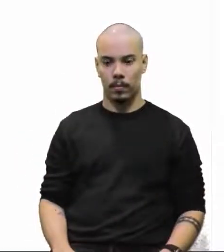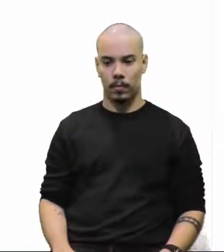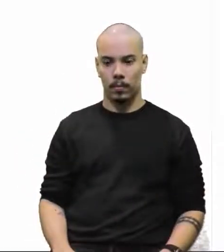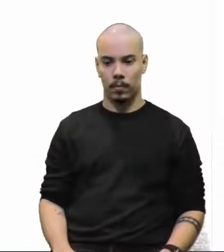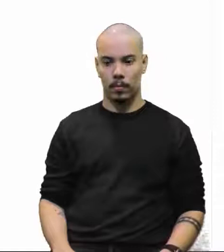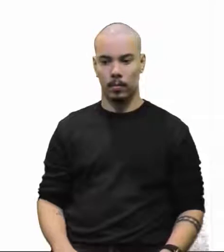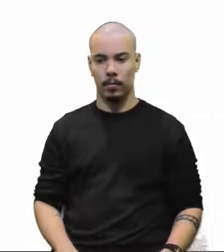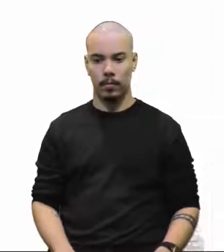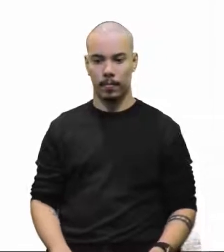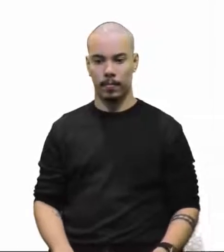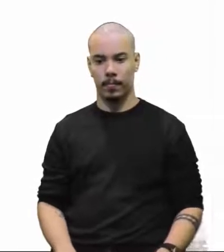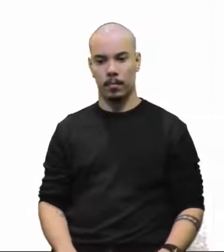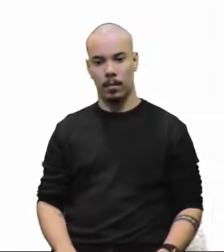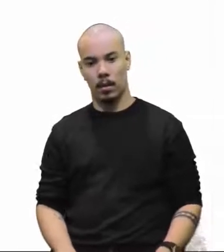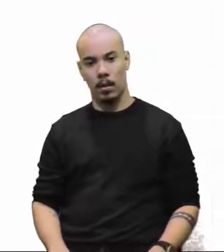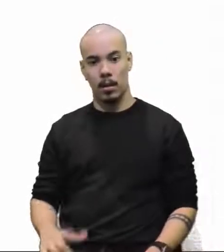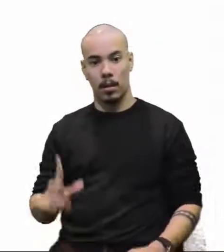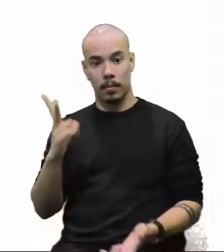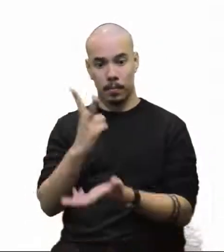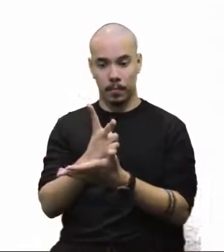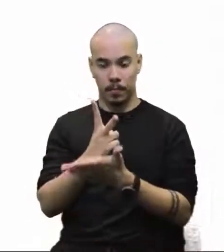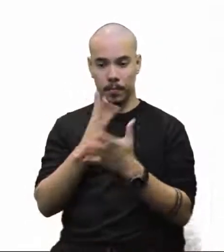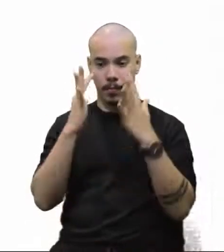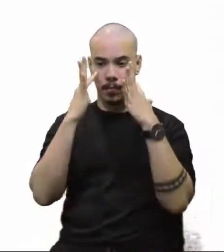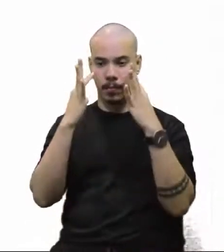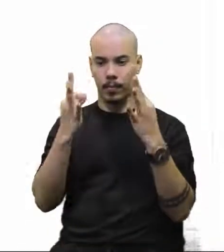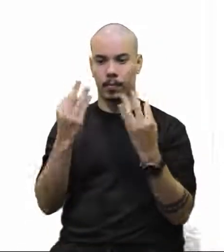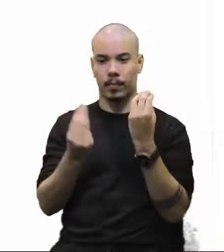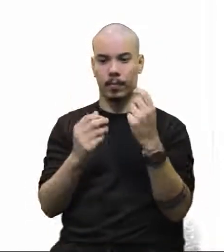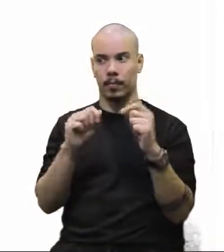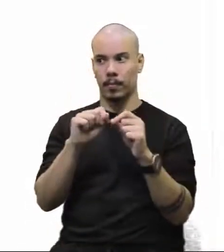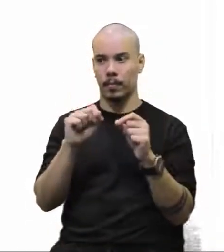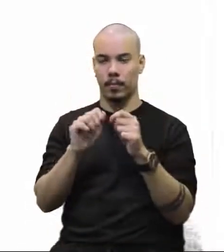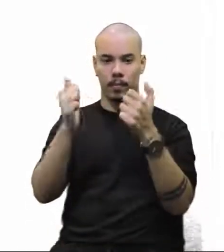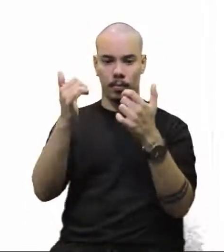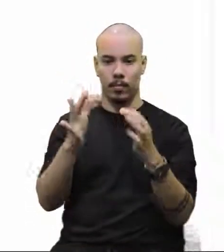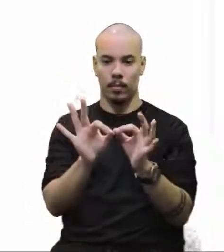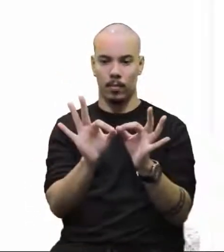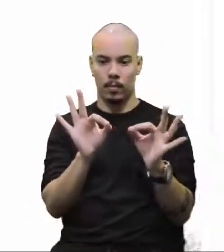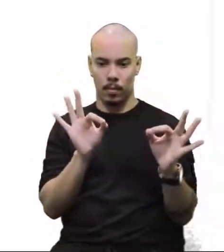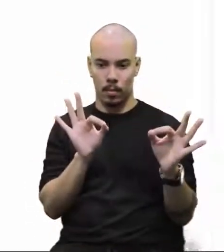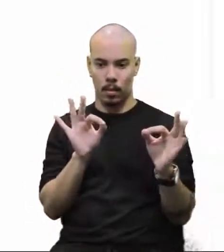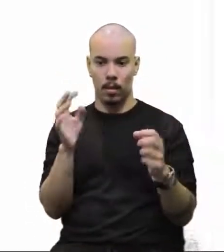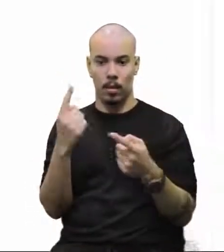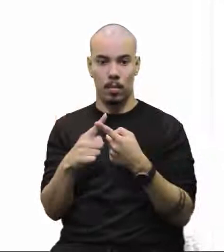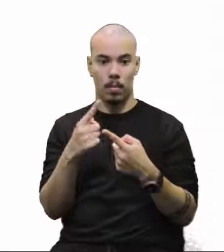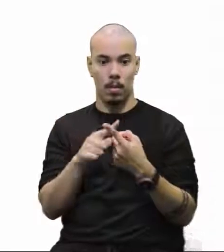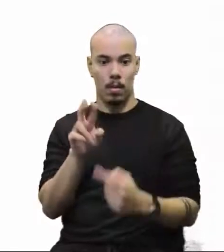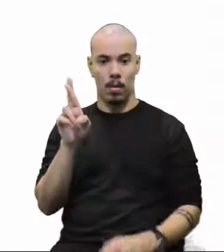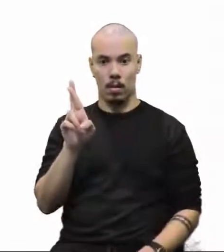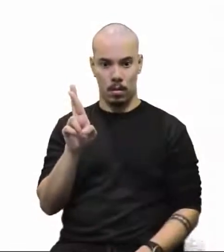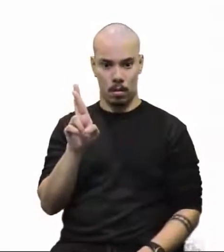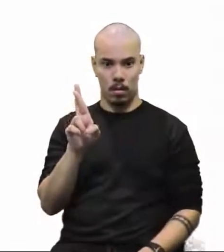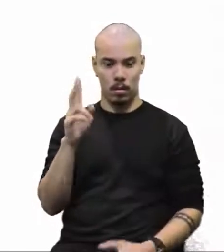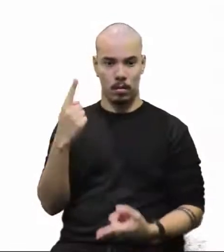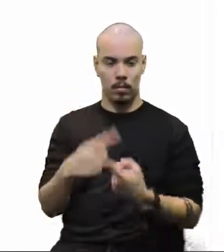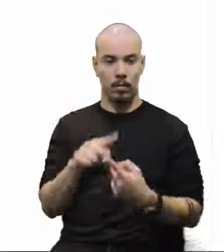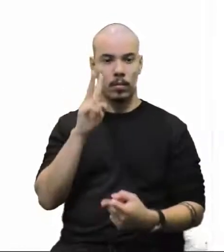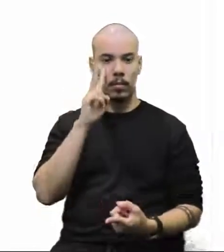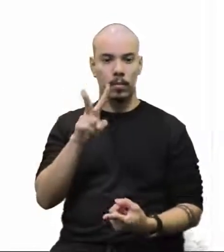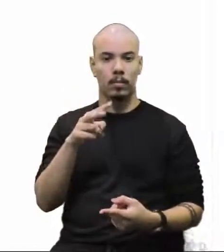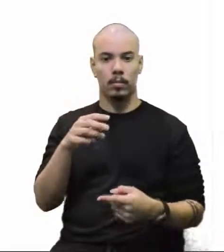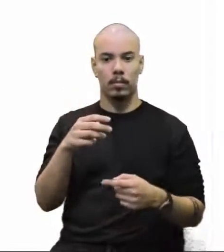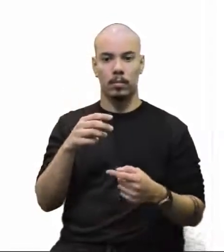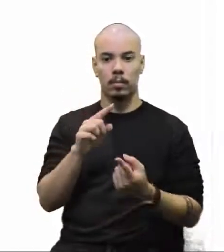E sempre prestar atenção, como foi falado naquela questão da distância entre os fios, por que é R, né? Porque aí você olha o campo